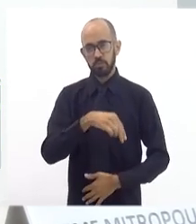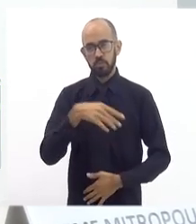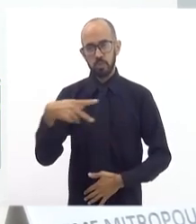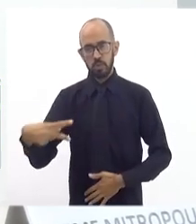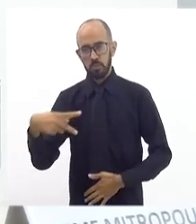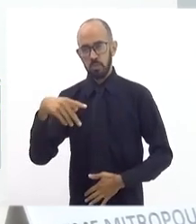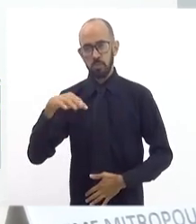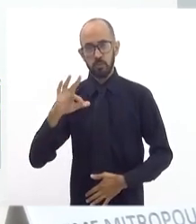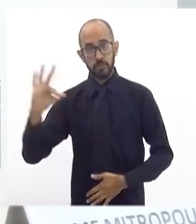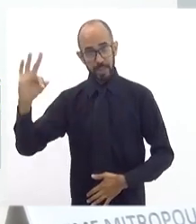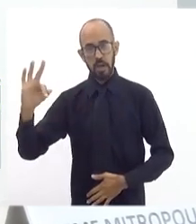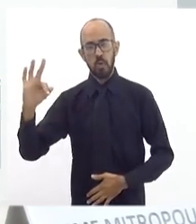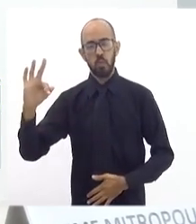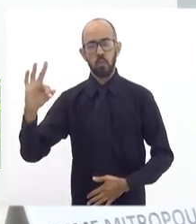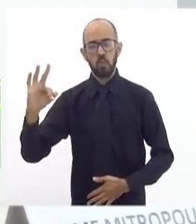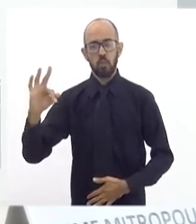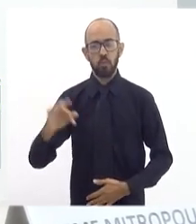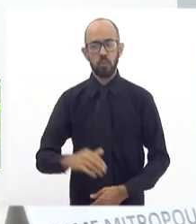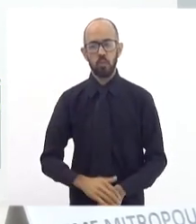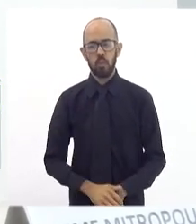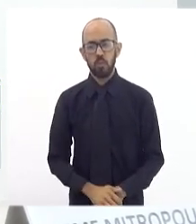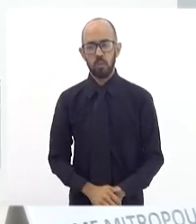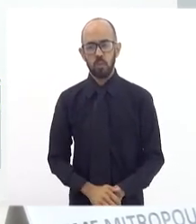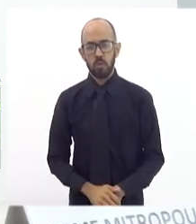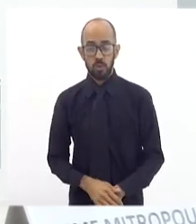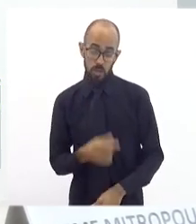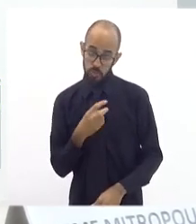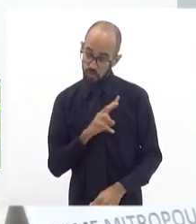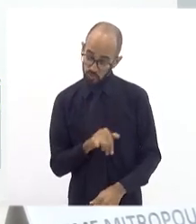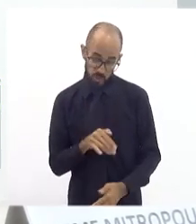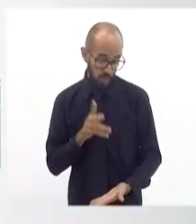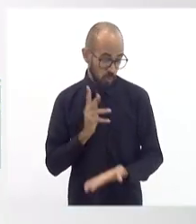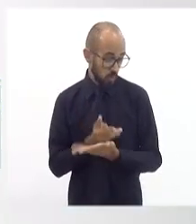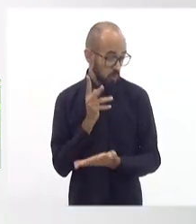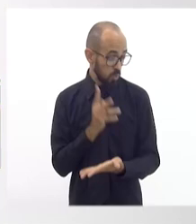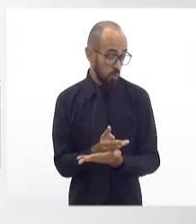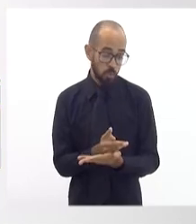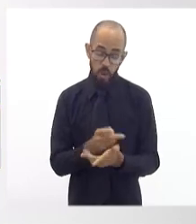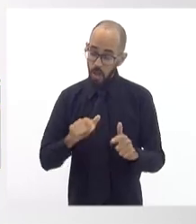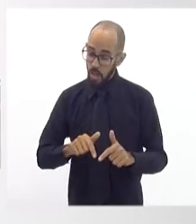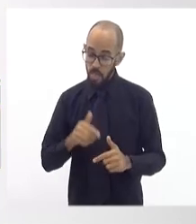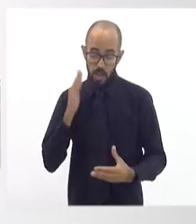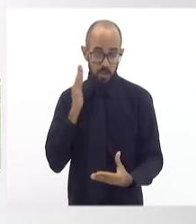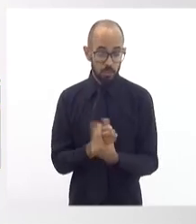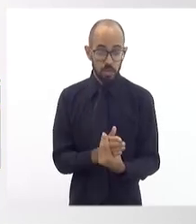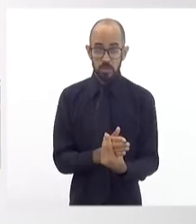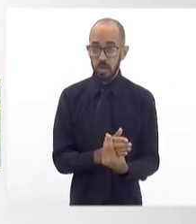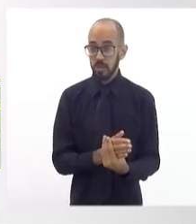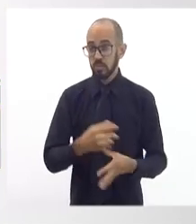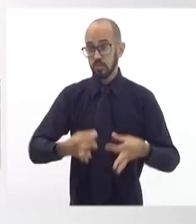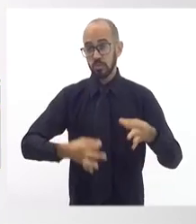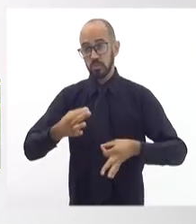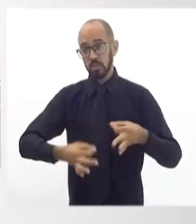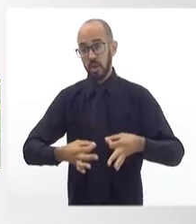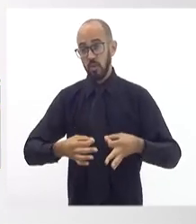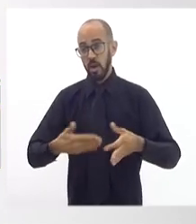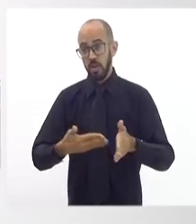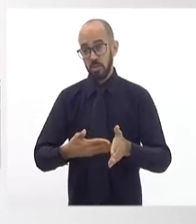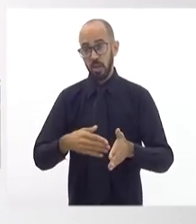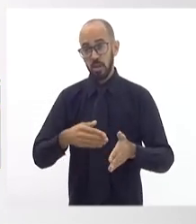Público Federal e nessa terra para nós vamos bater na São Judas eu até onde for necessário porque